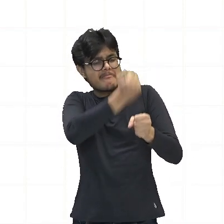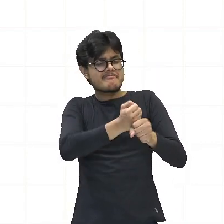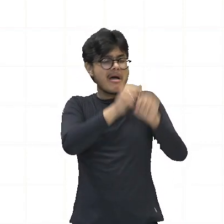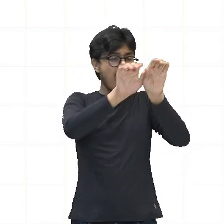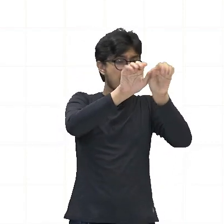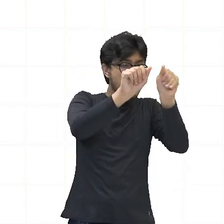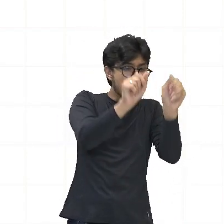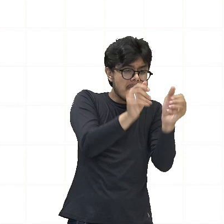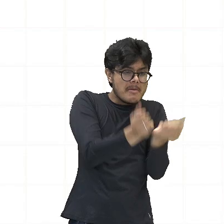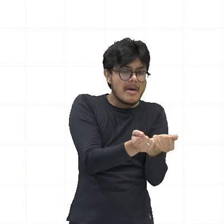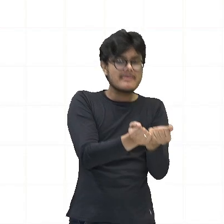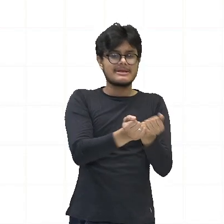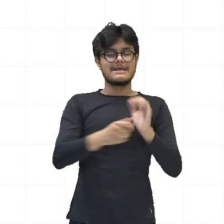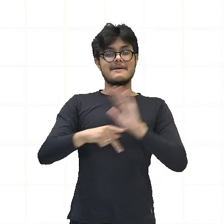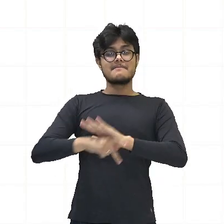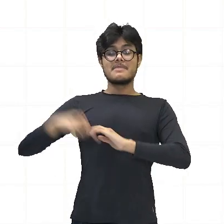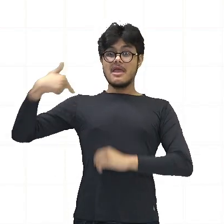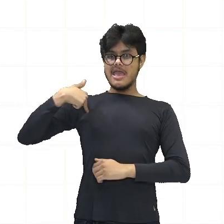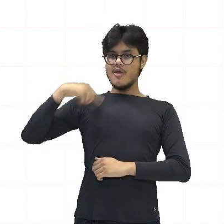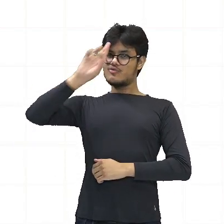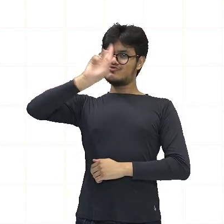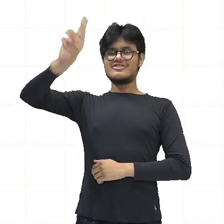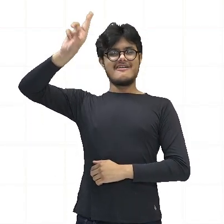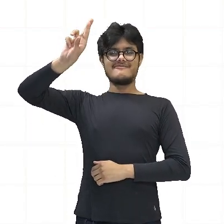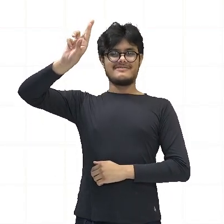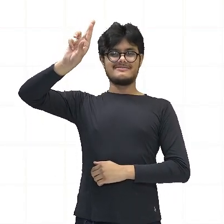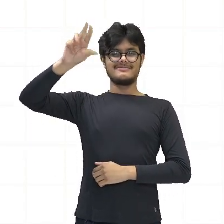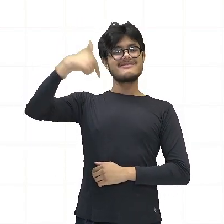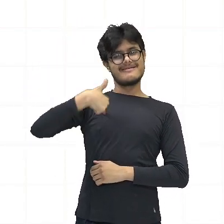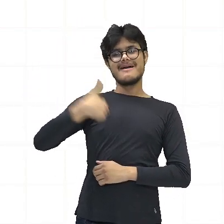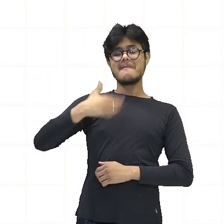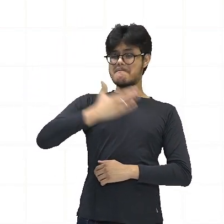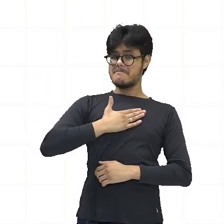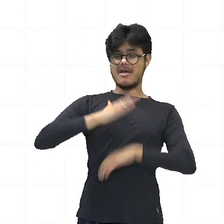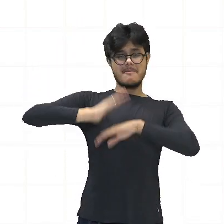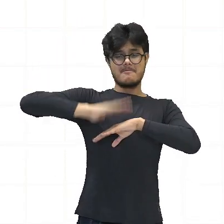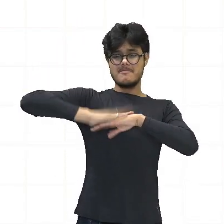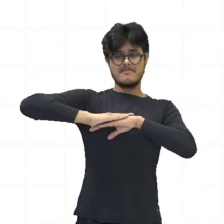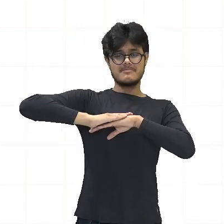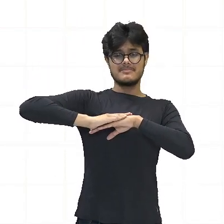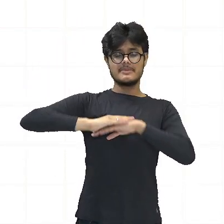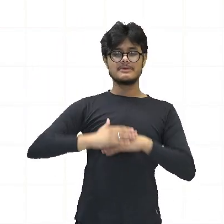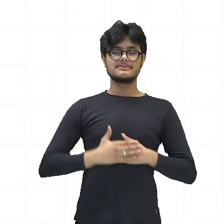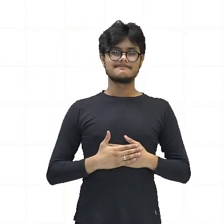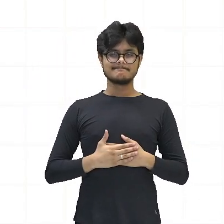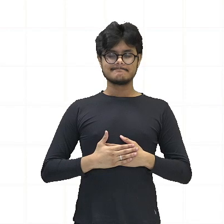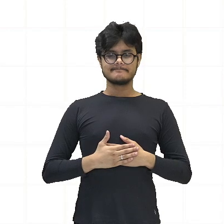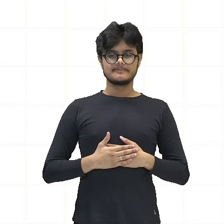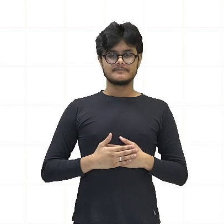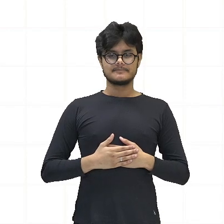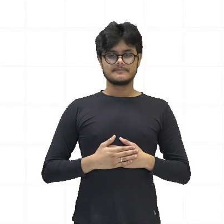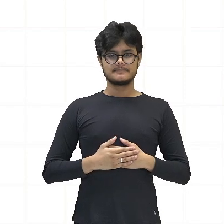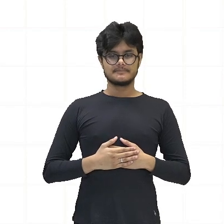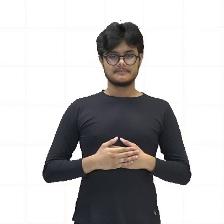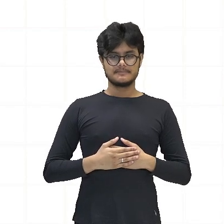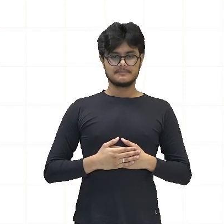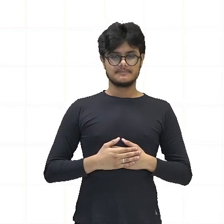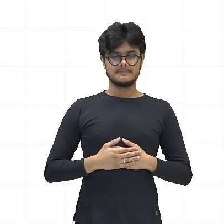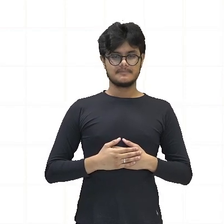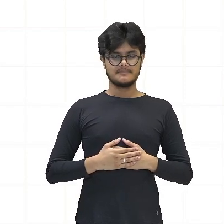artesanato, ele era o dono dos meios de produção e do resultado do seu trabalho, daquilo que